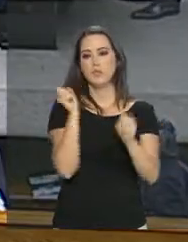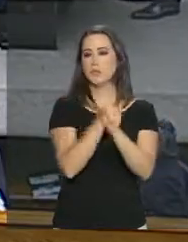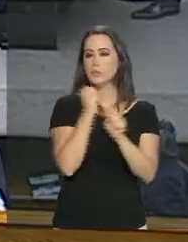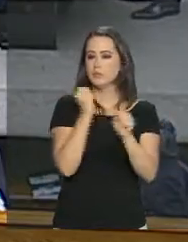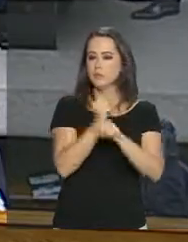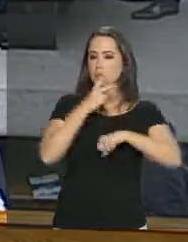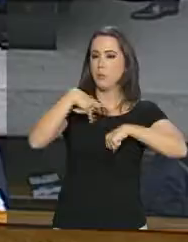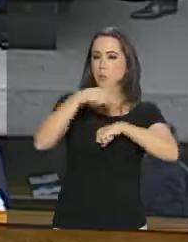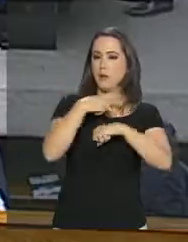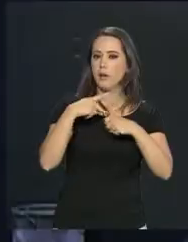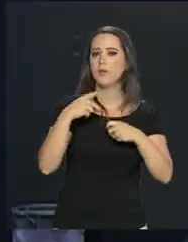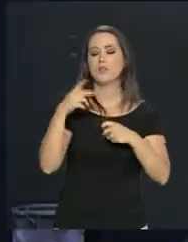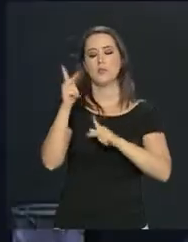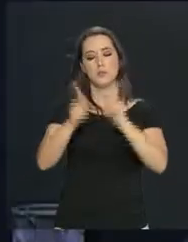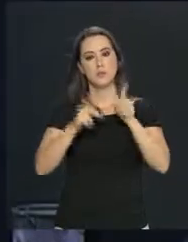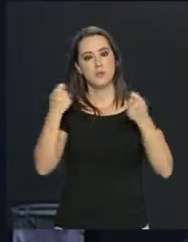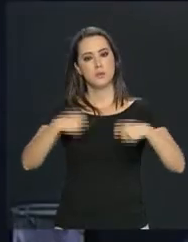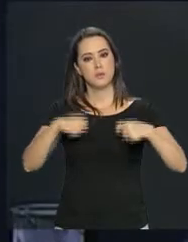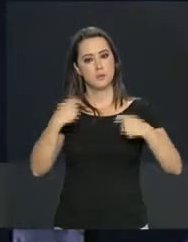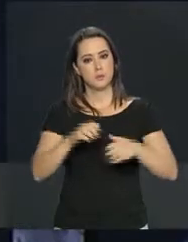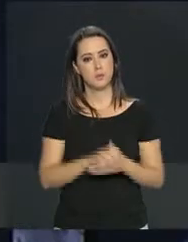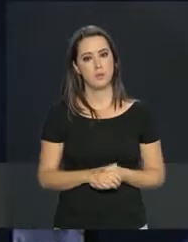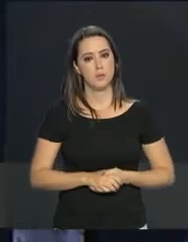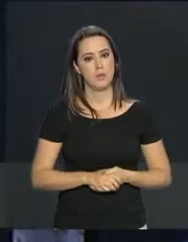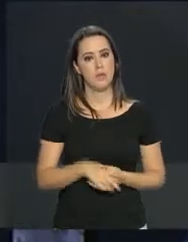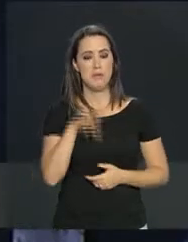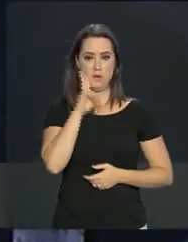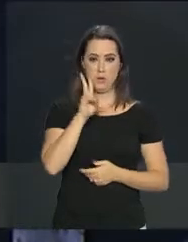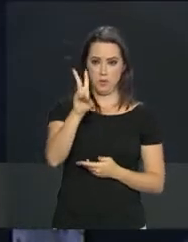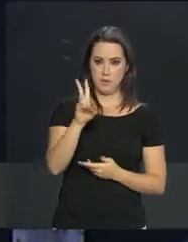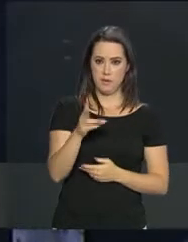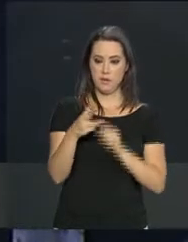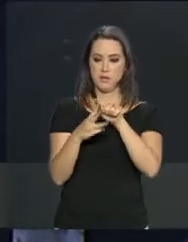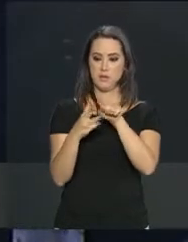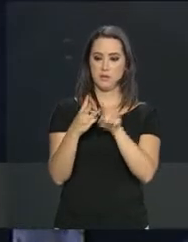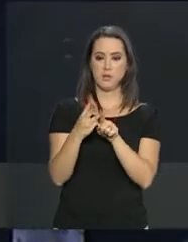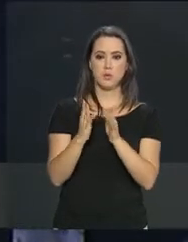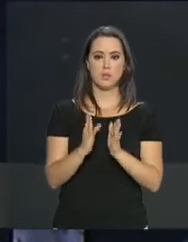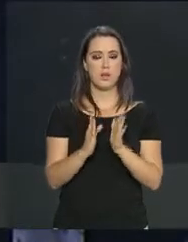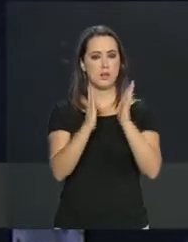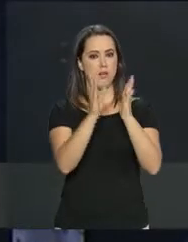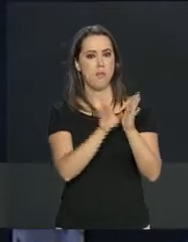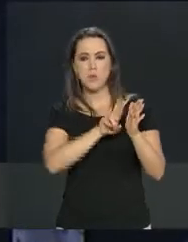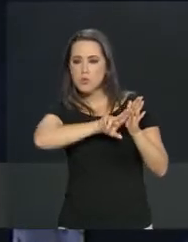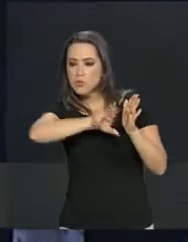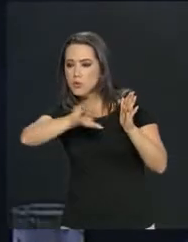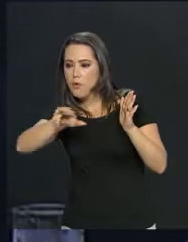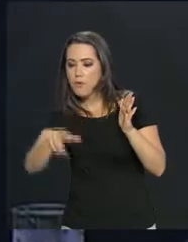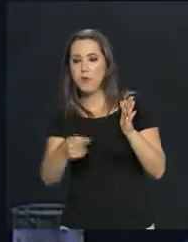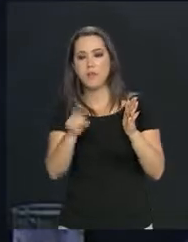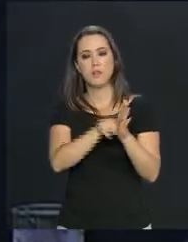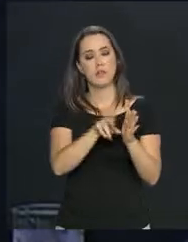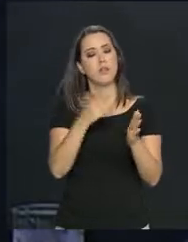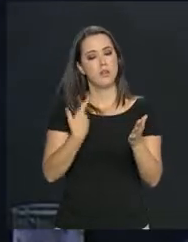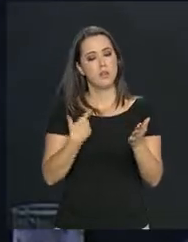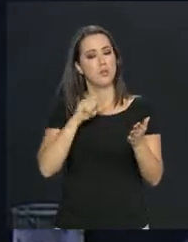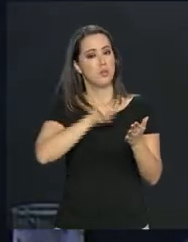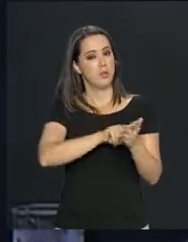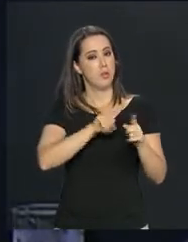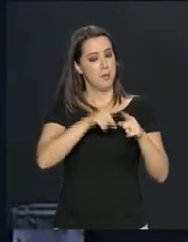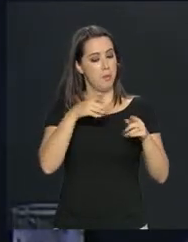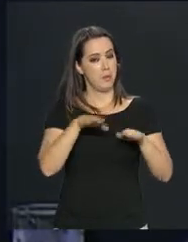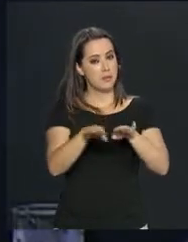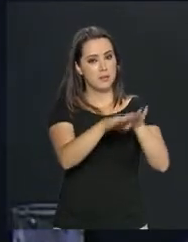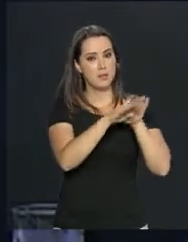país que o povo merece na topografia 73 norte da quadrícula o verdadeiro eo magnético uma